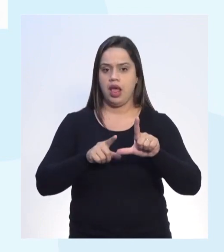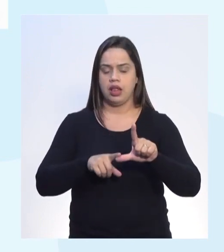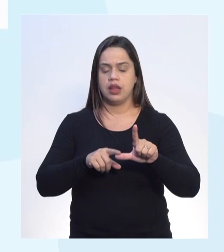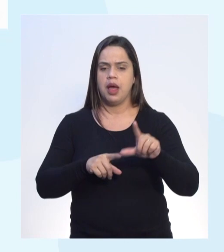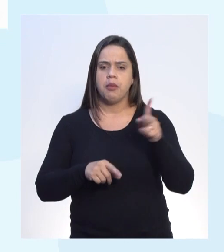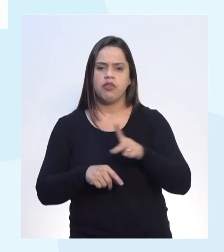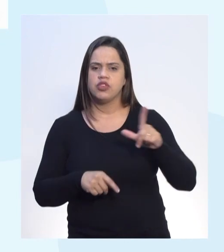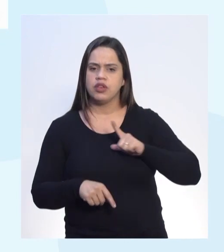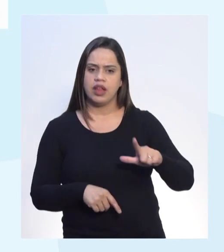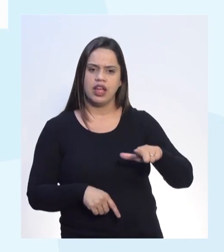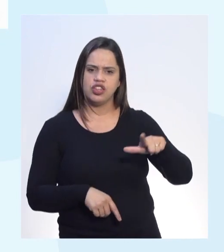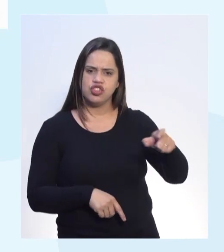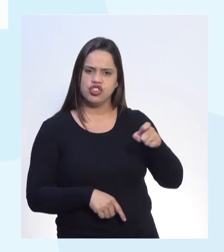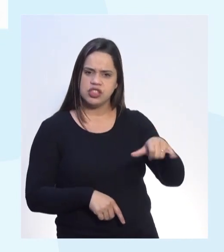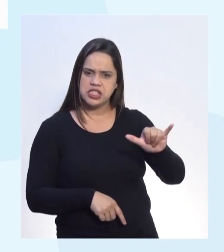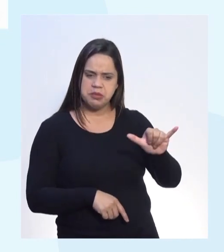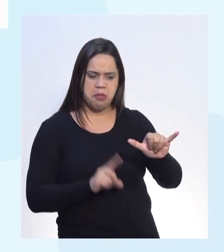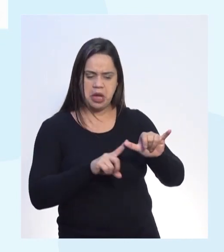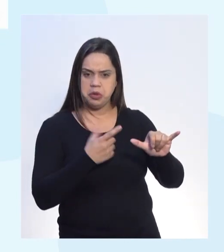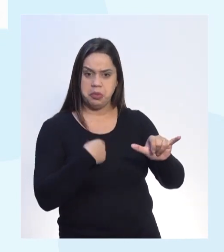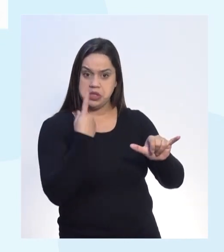não precisa se apegar a isso não, tá?